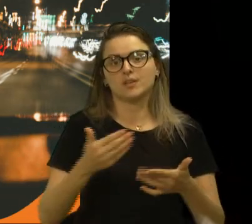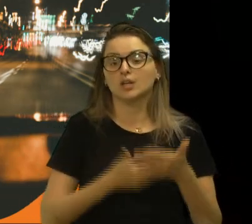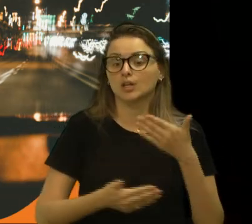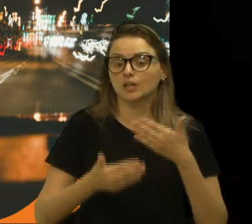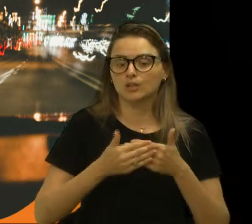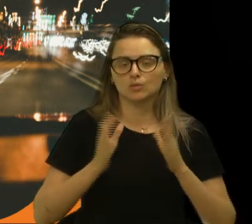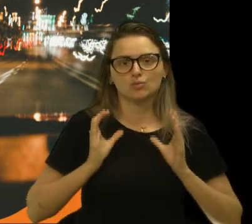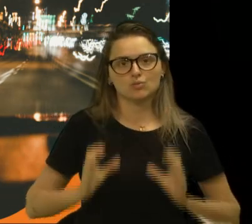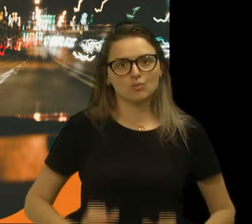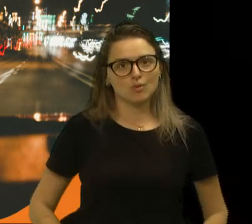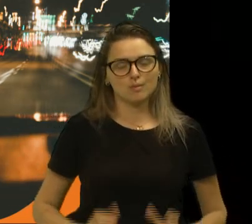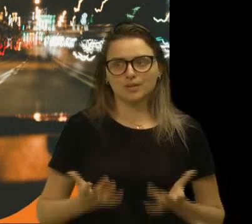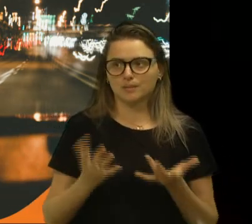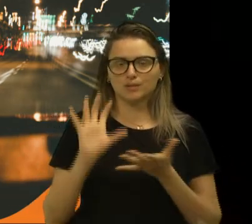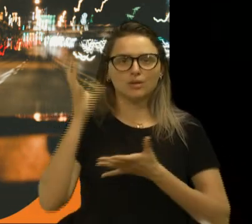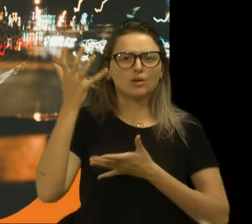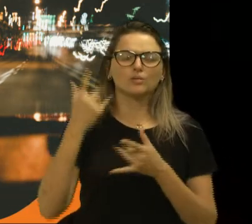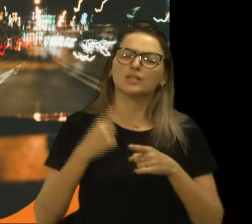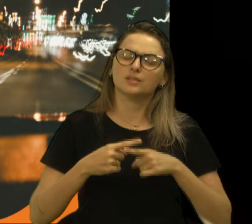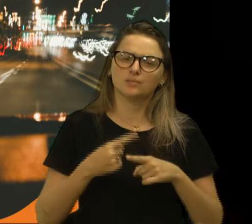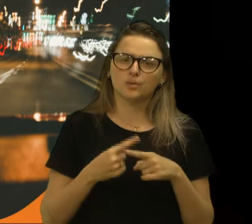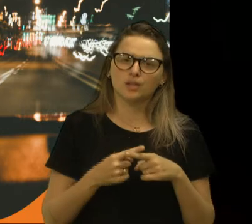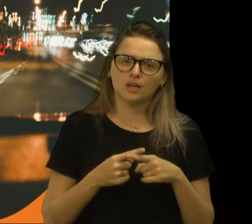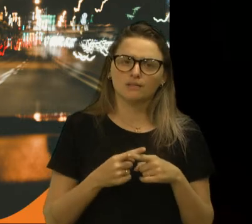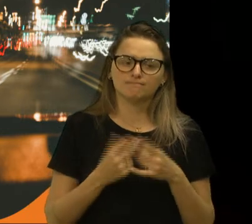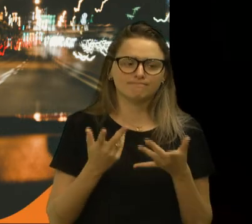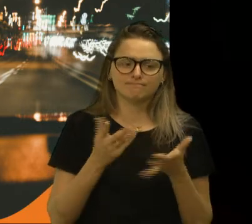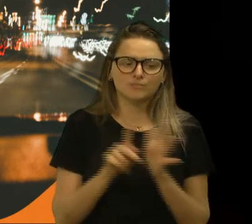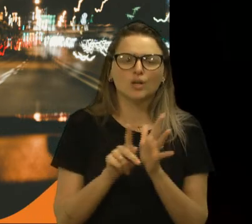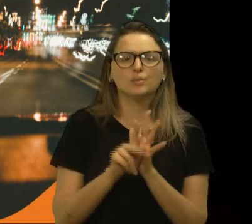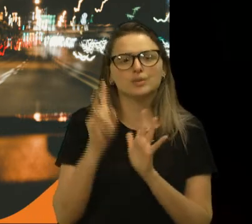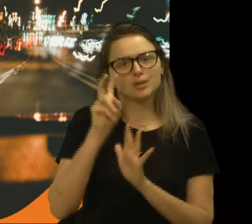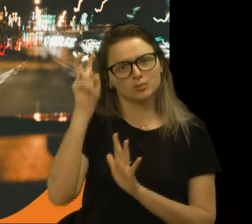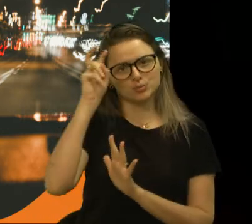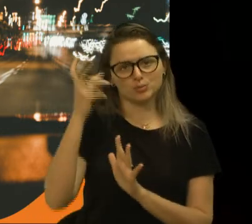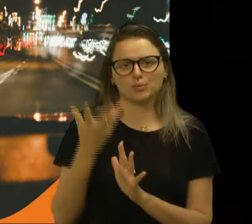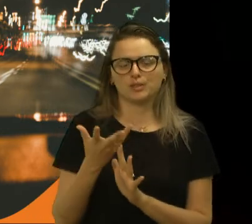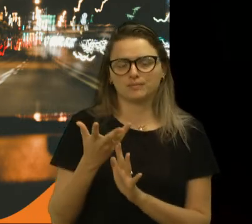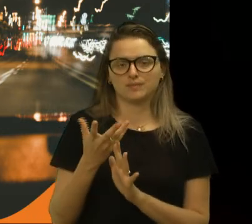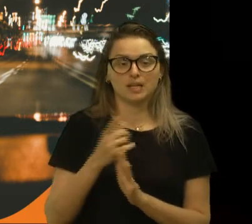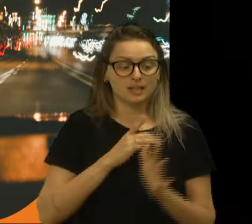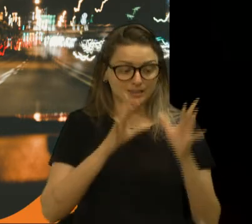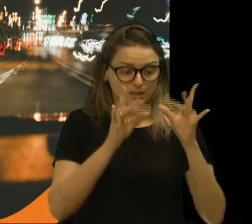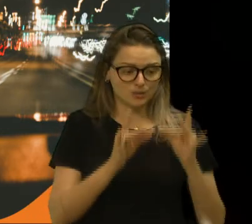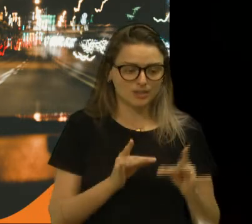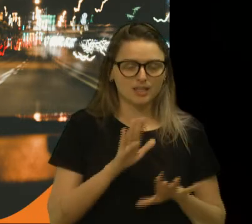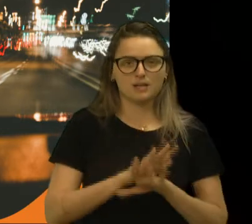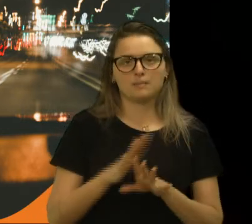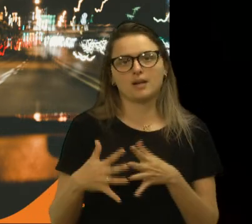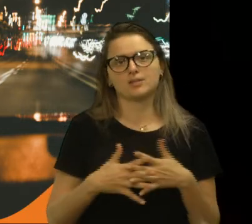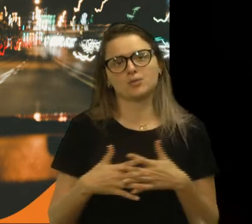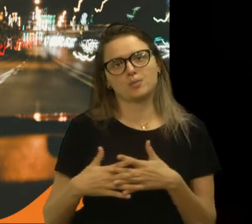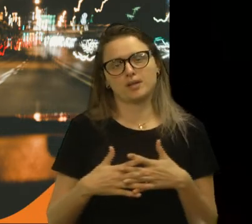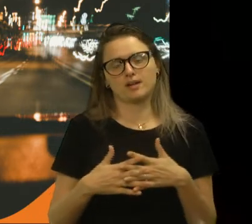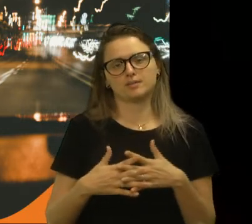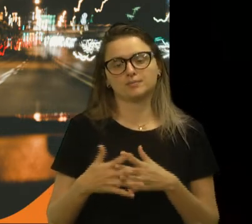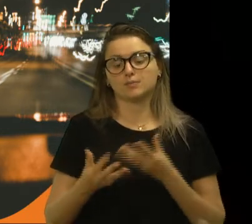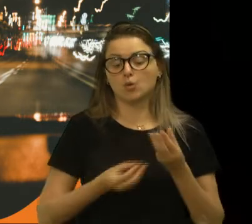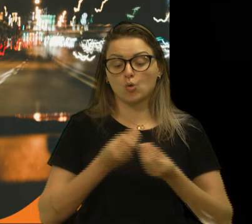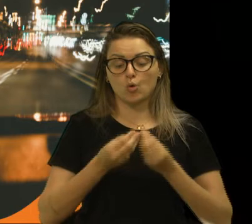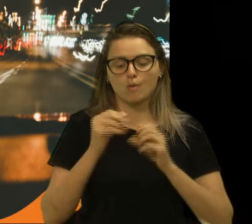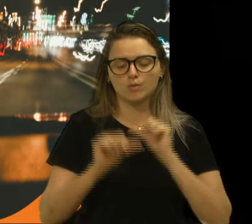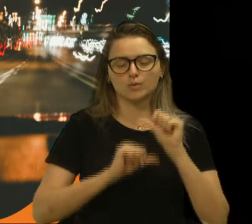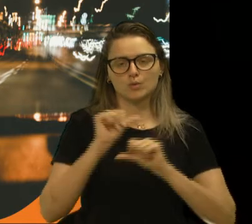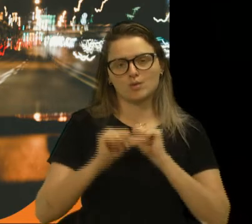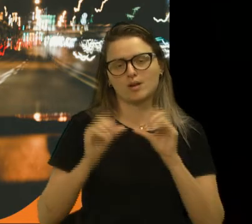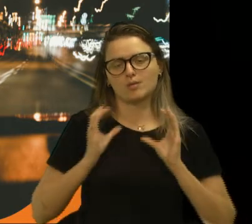comportamentos, eles acontecem realmente por uma cultura. E aí entra o detalhe mais difícil, como mudar a cultura do